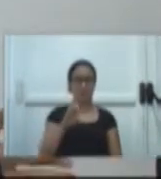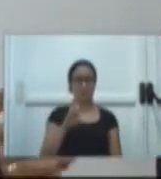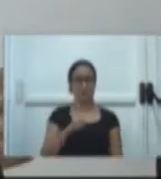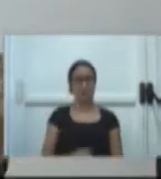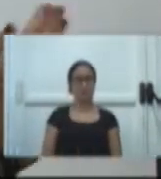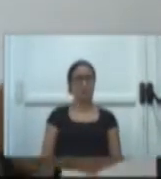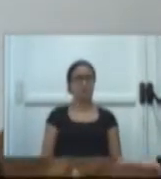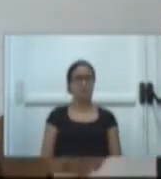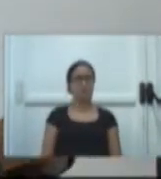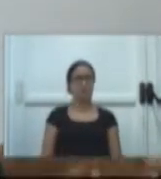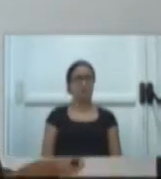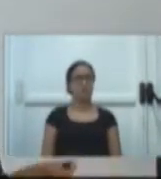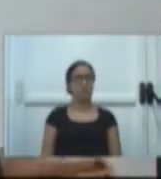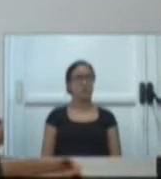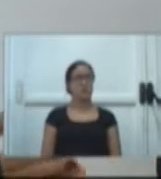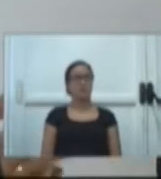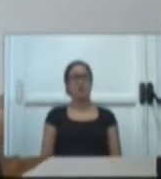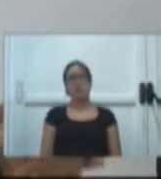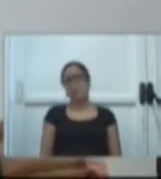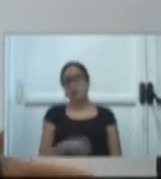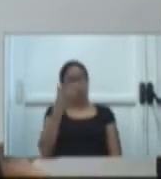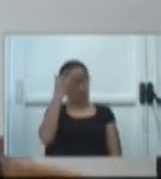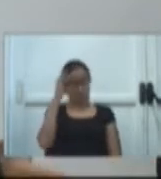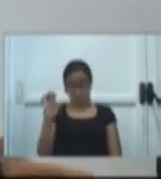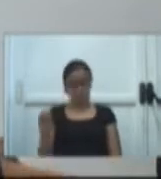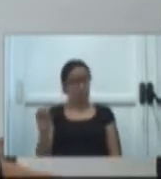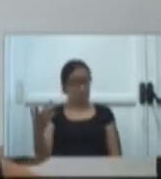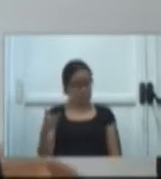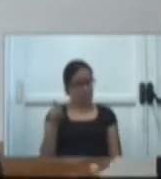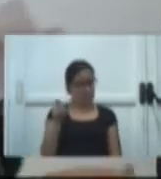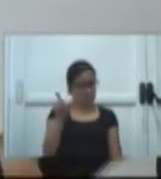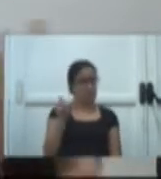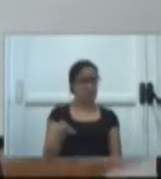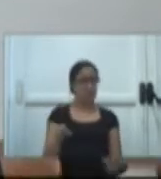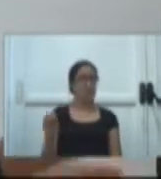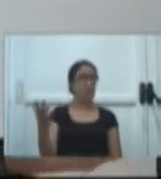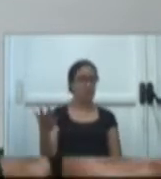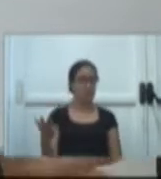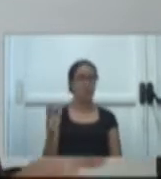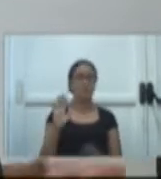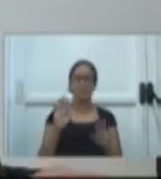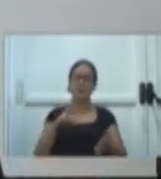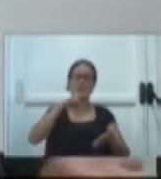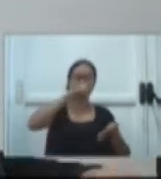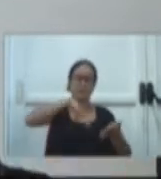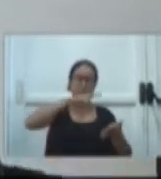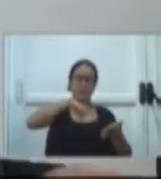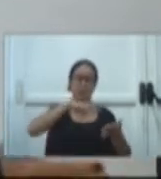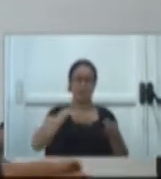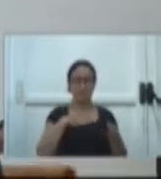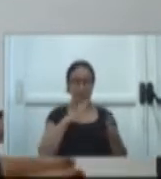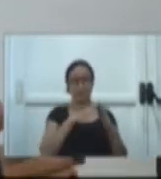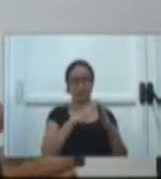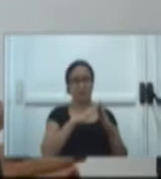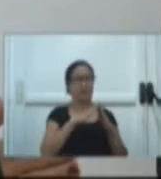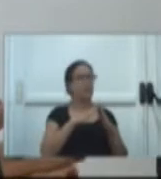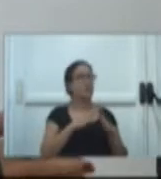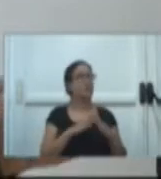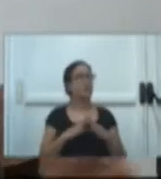alguma coisa, eu realmente não sei desse caso, mas eu li alguma coisa pesquisando esses dias em casa com